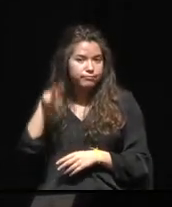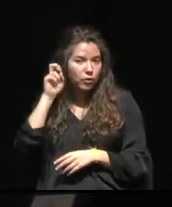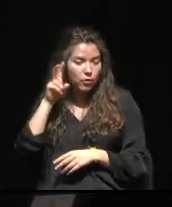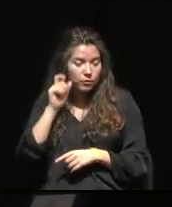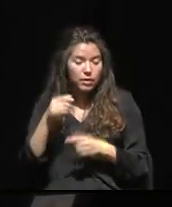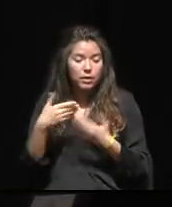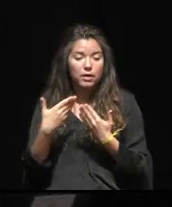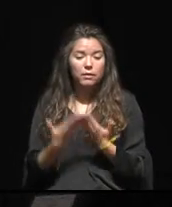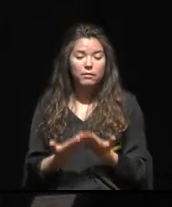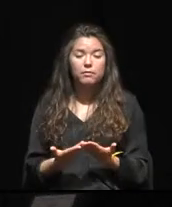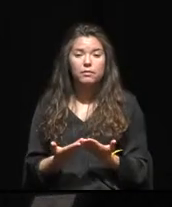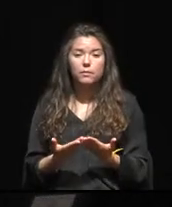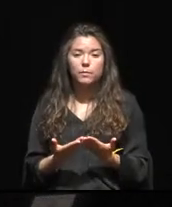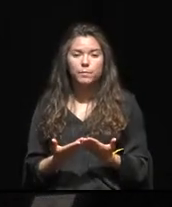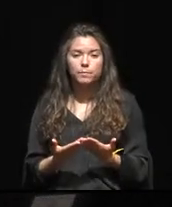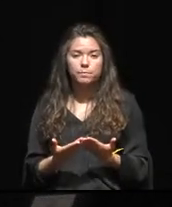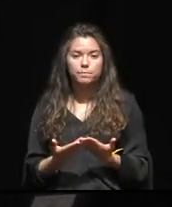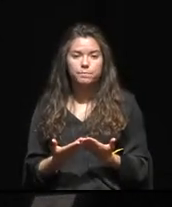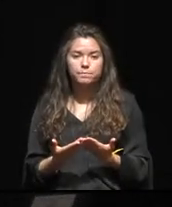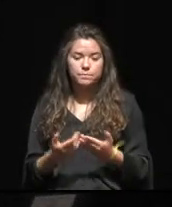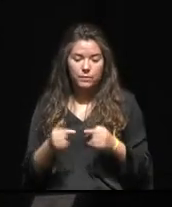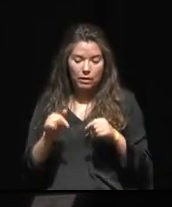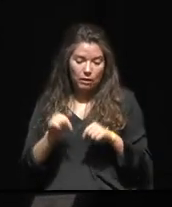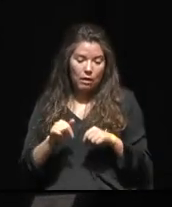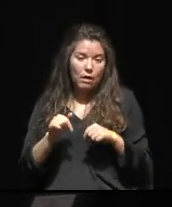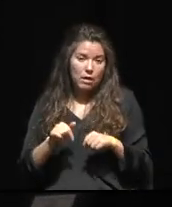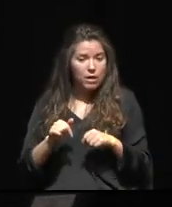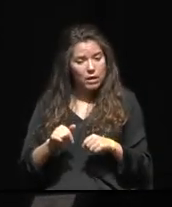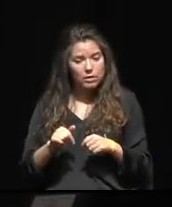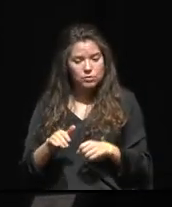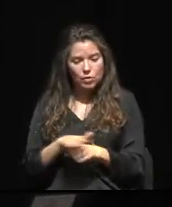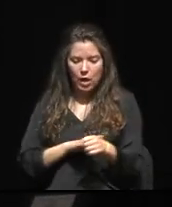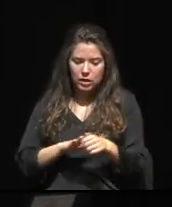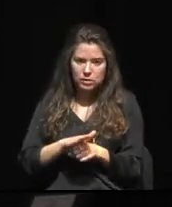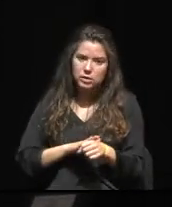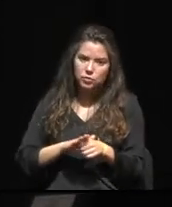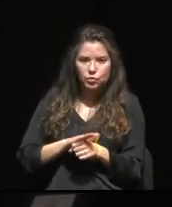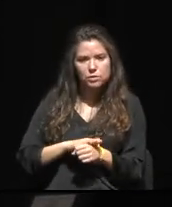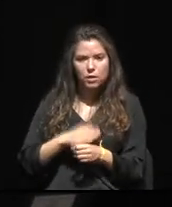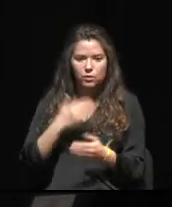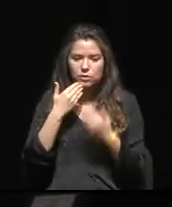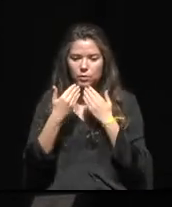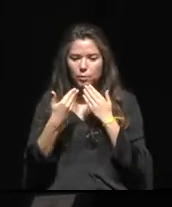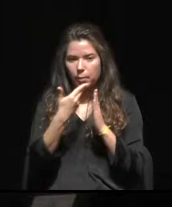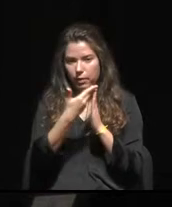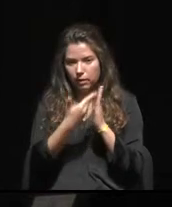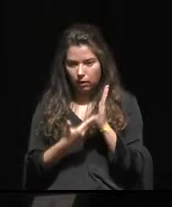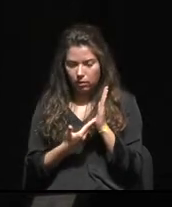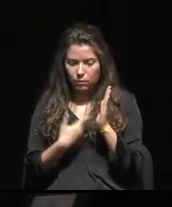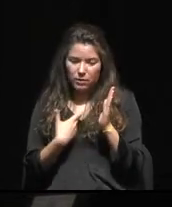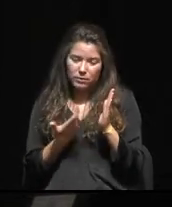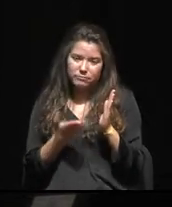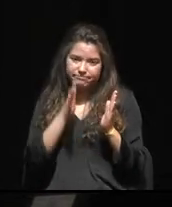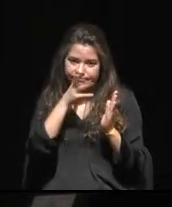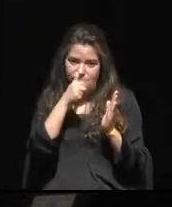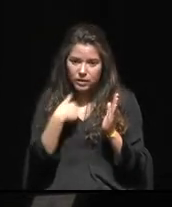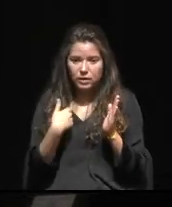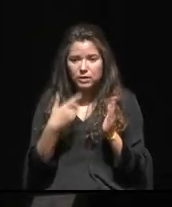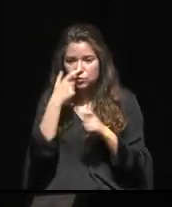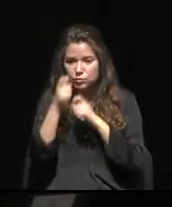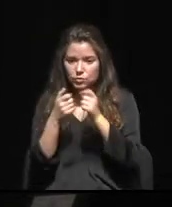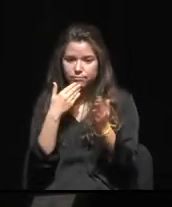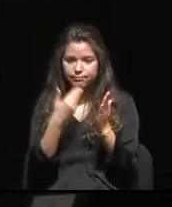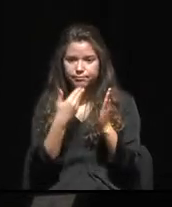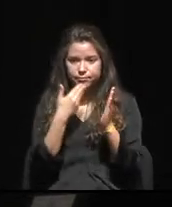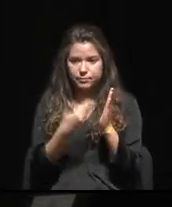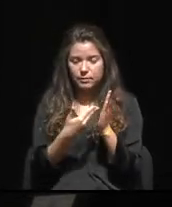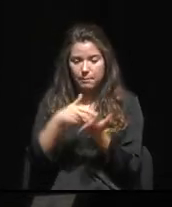relativamente a este a esta a esta situação desta petição antes de mais Lamento de facto que os peticionários